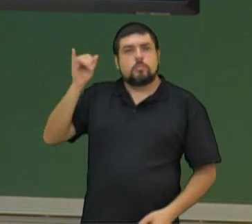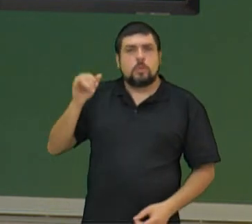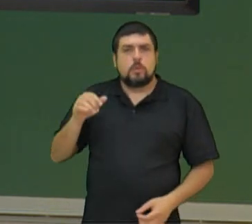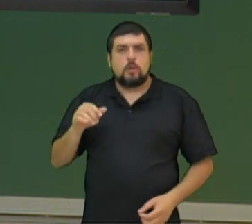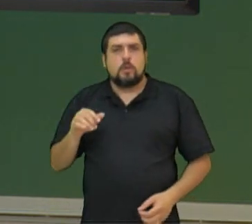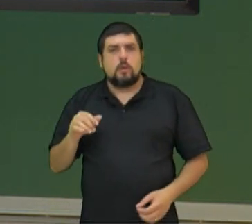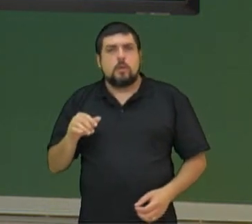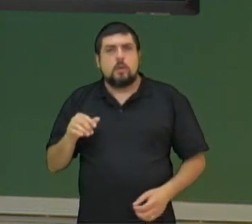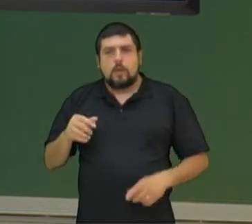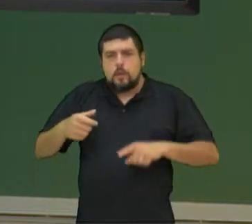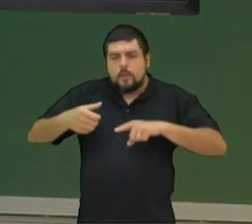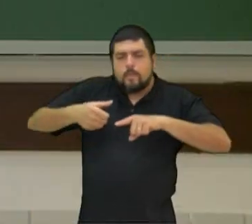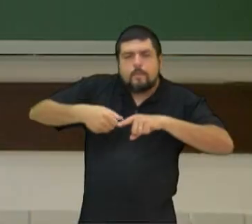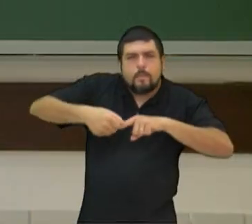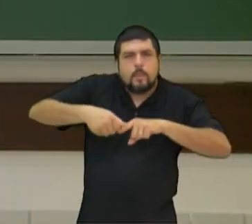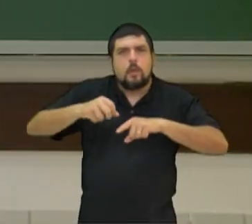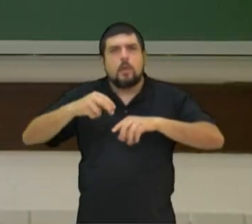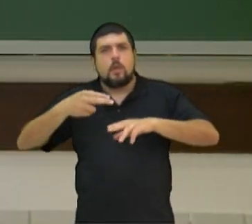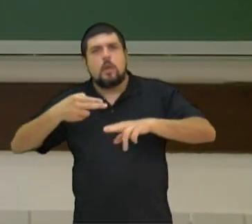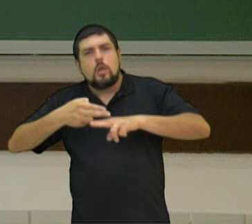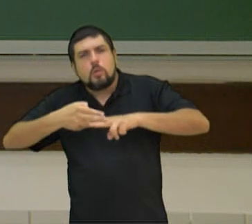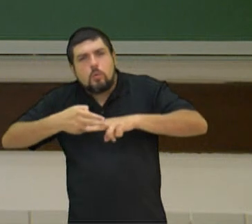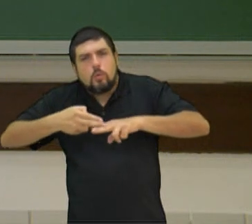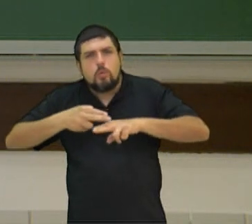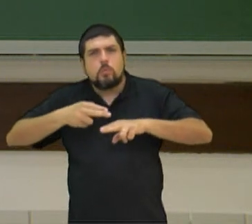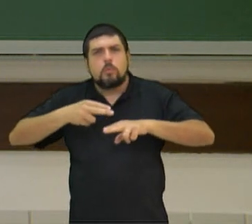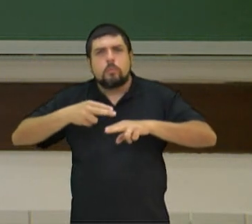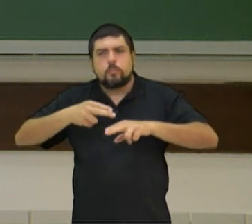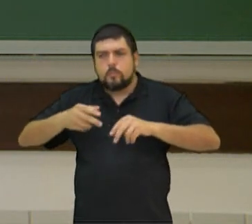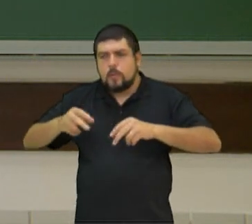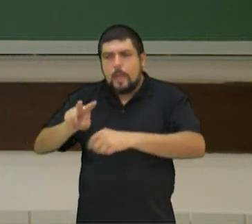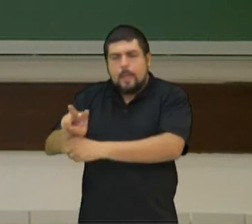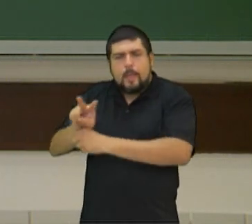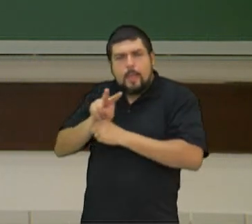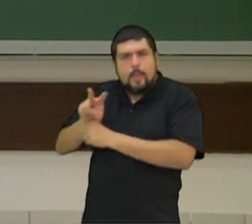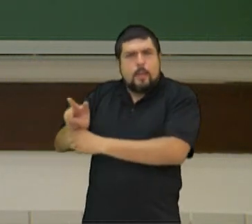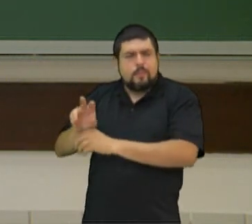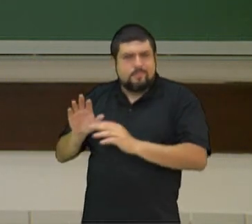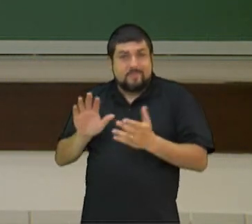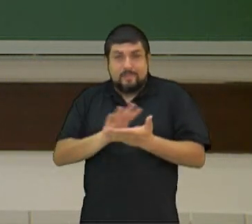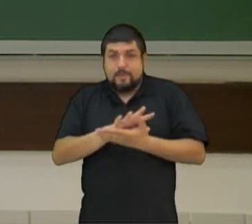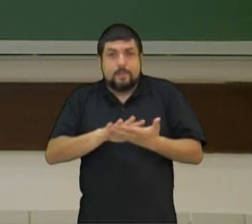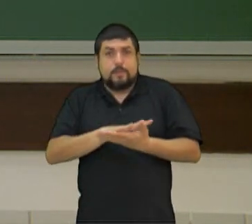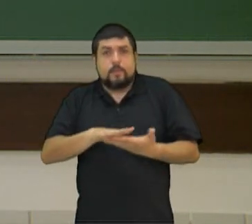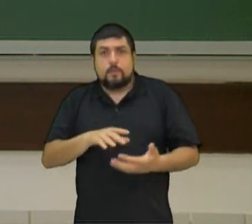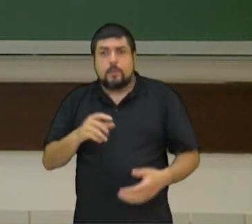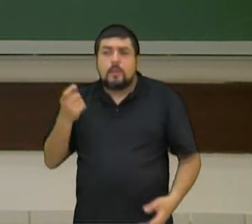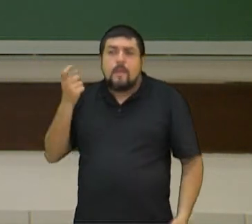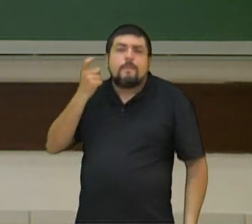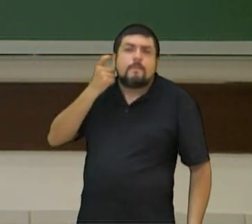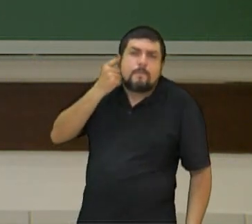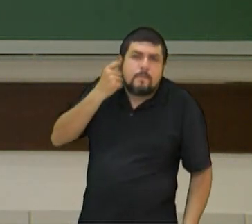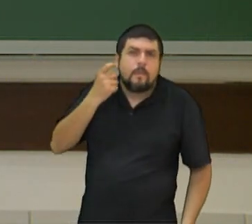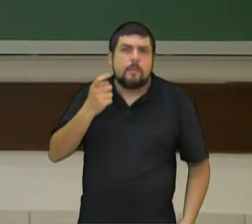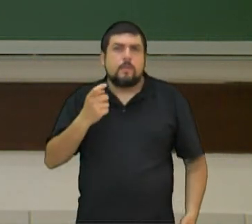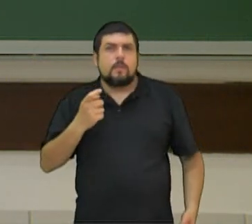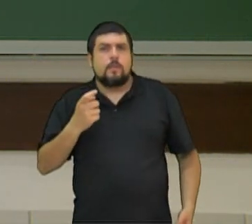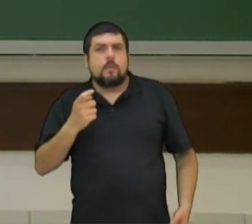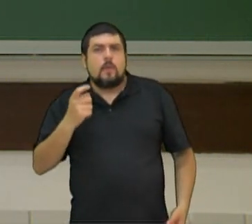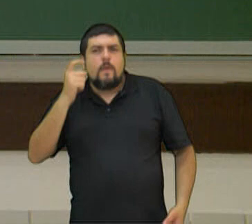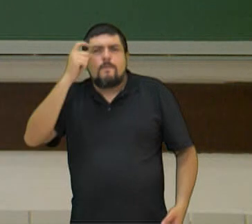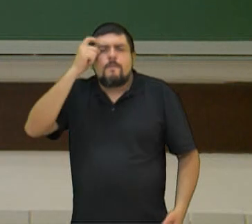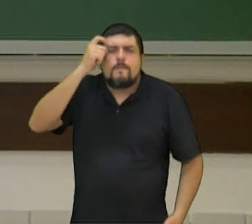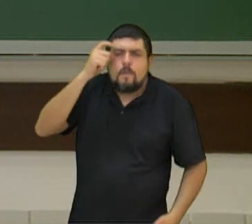né, que perfura ou que corta, nem mesmo, né, brincos, nem mesmo alicates de cutícula, tá? Esses